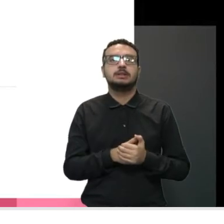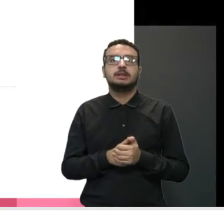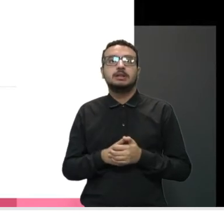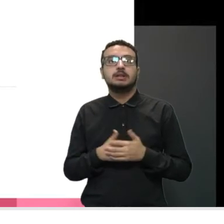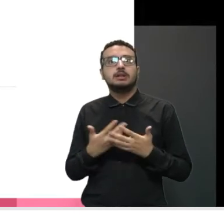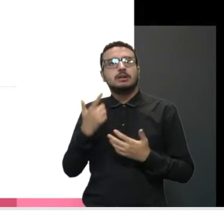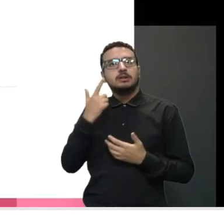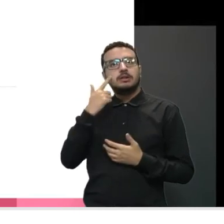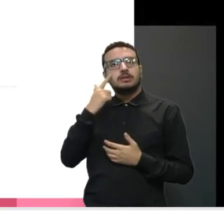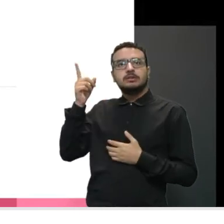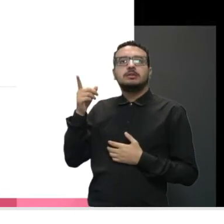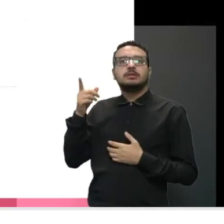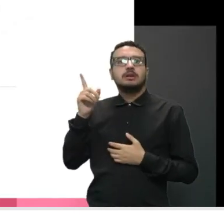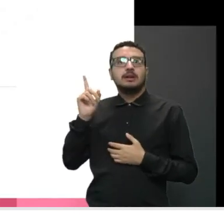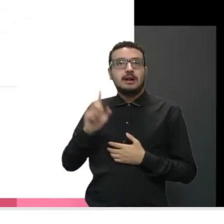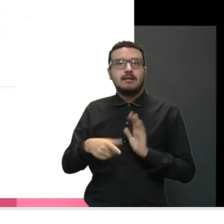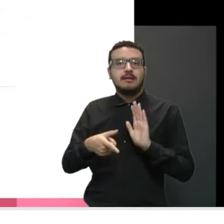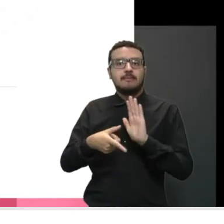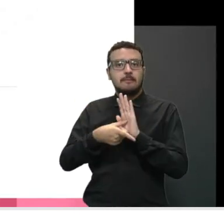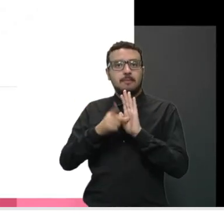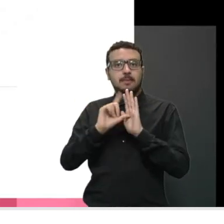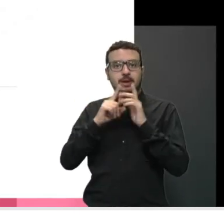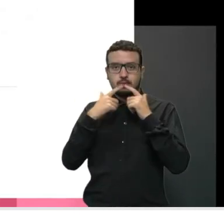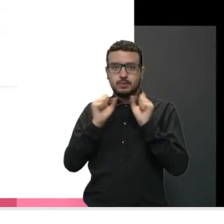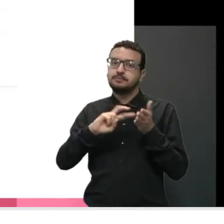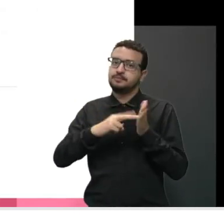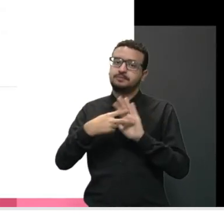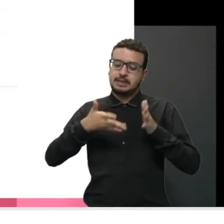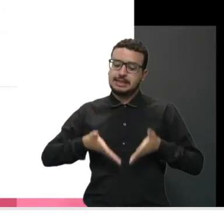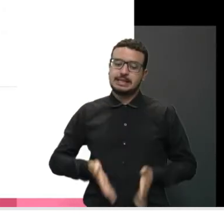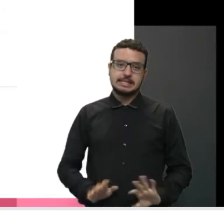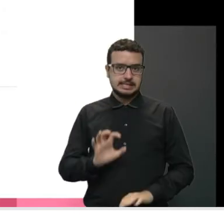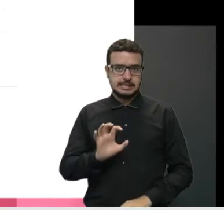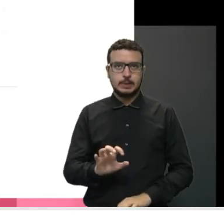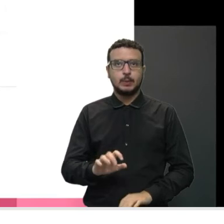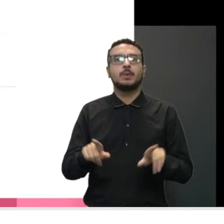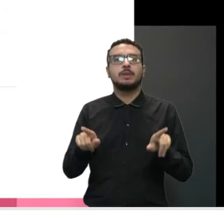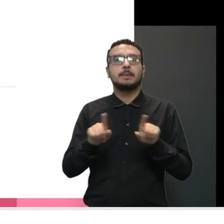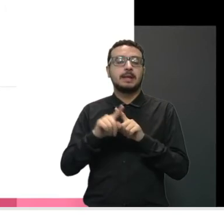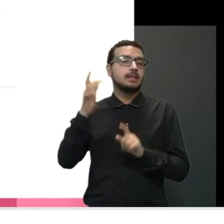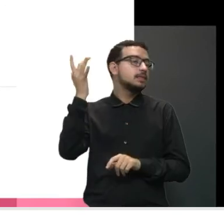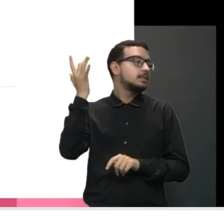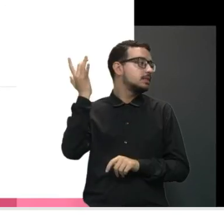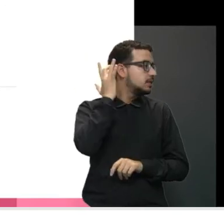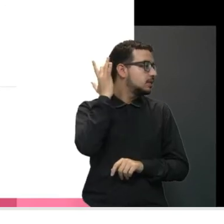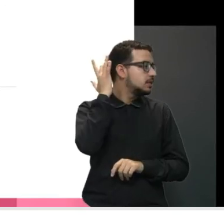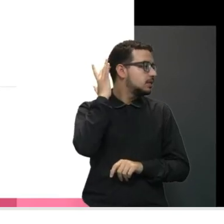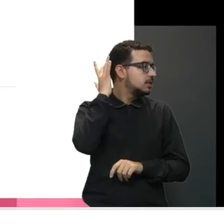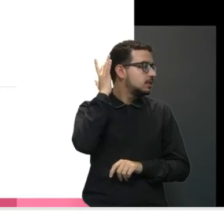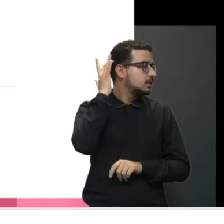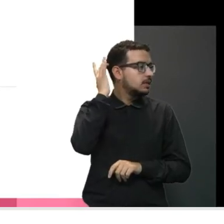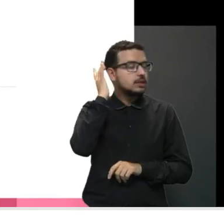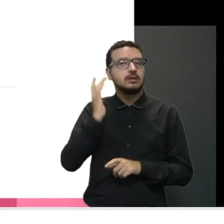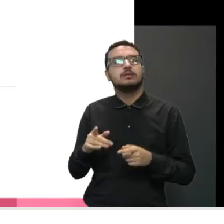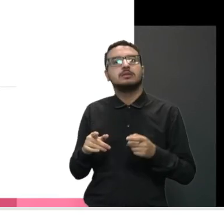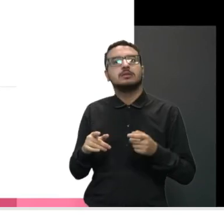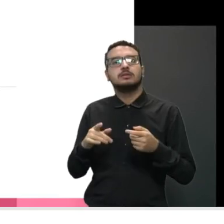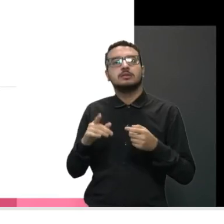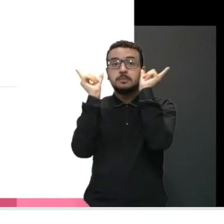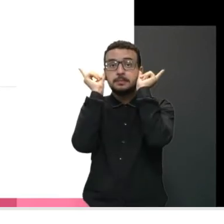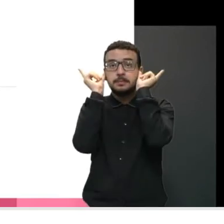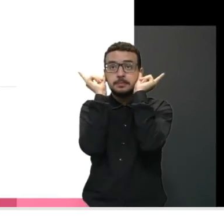surdo, neurosensorial, porque é cóclea, bilateral, porque são os 2 ouvidos, e de grau profundo a partir de